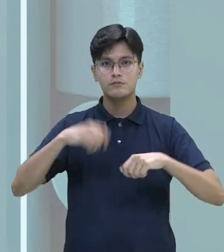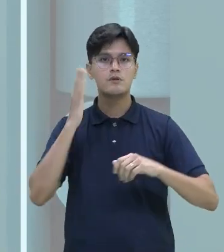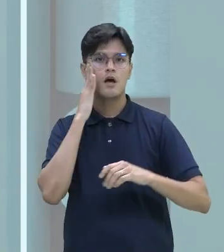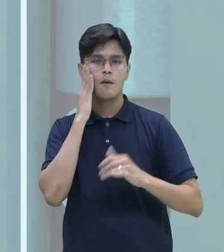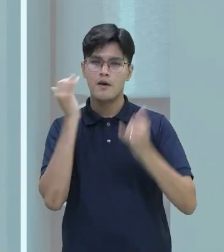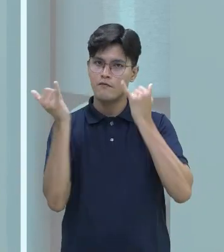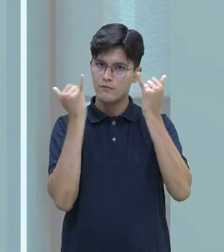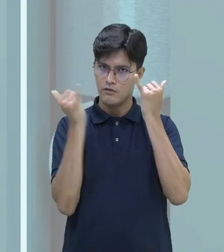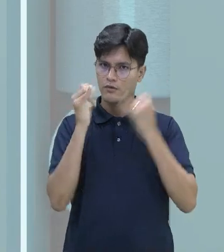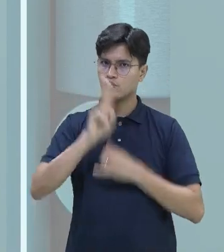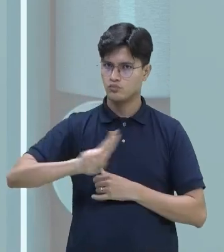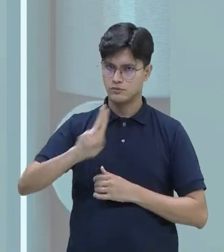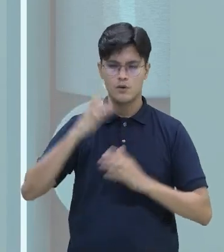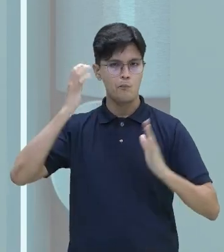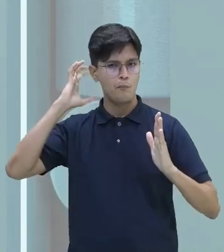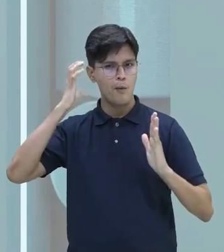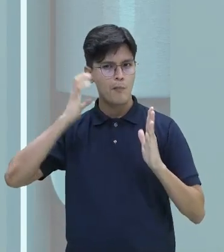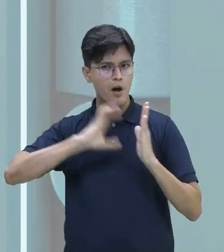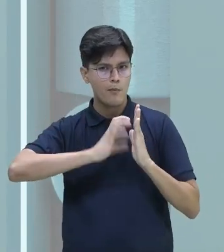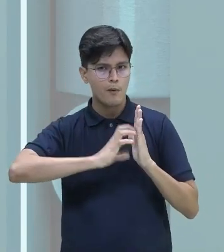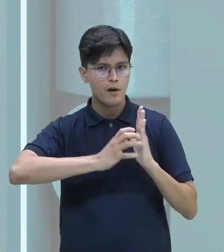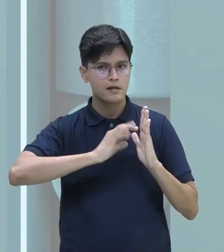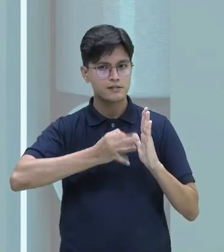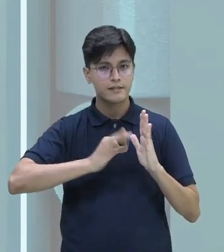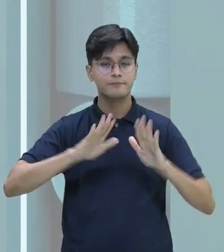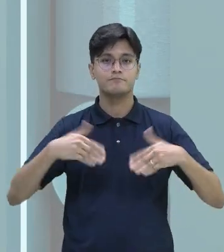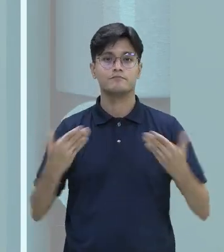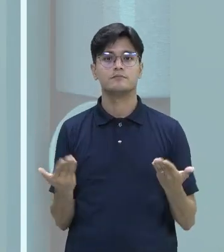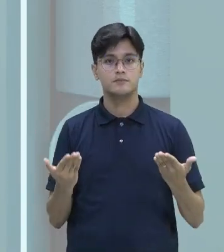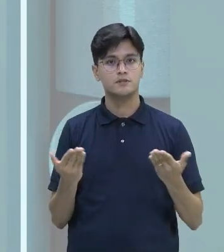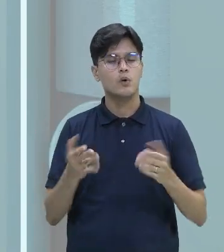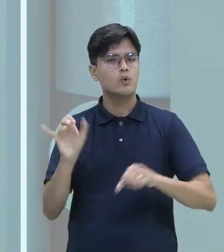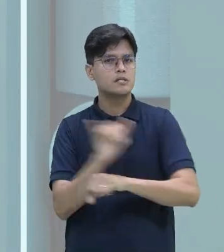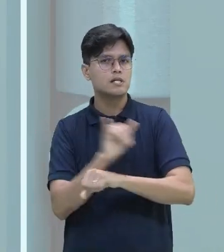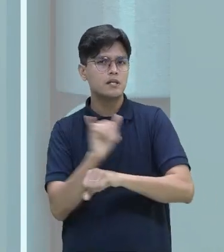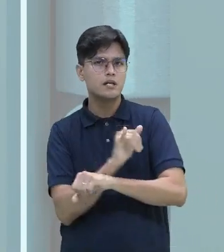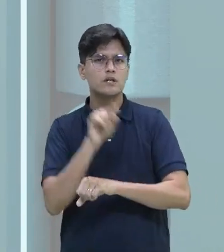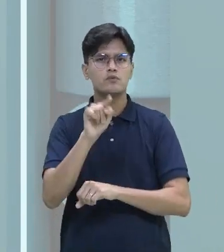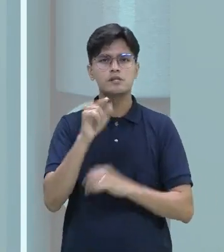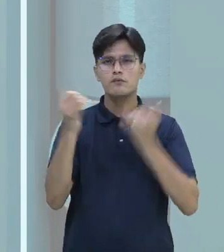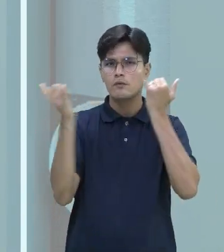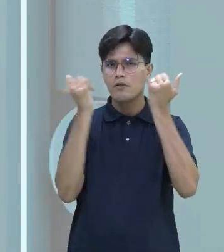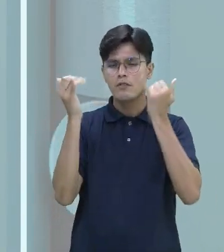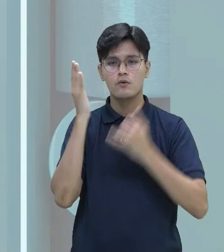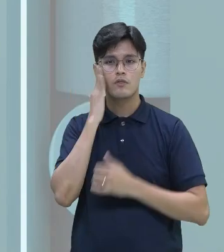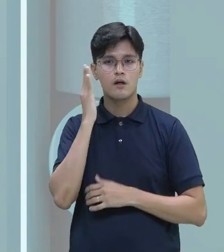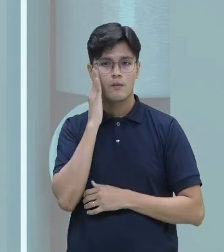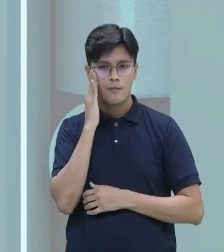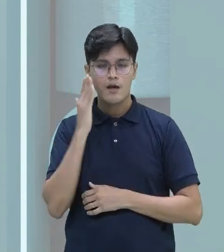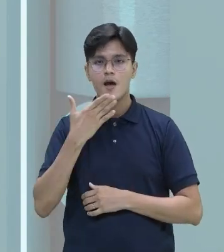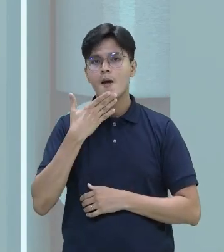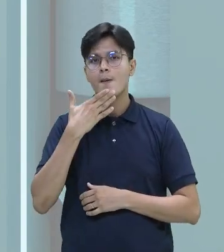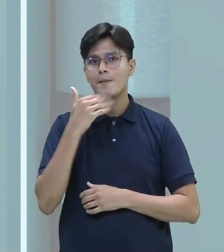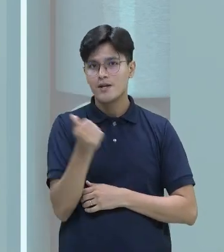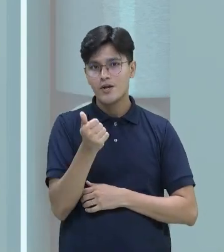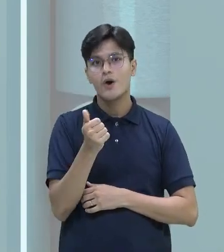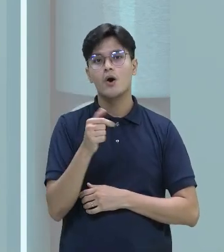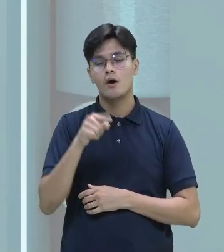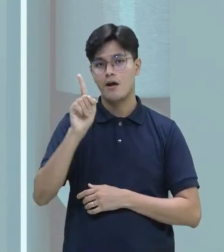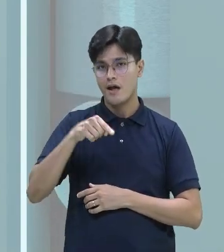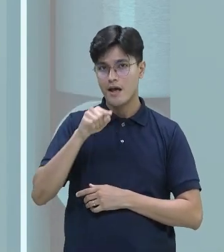Então, a forma como você vai se informar é a melhor forma que você